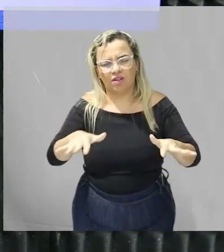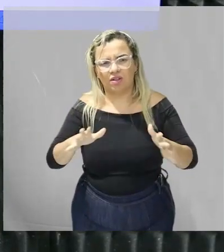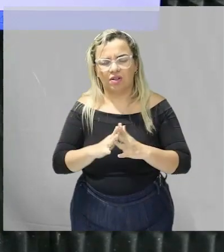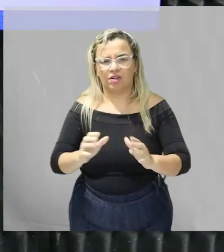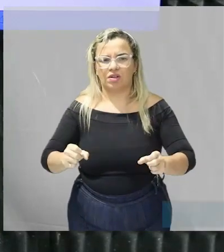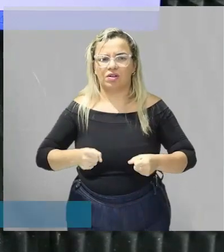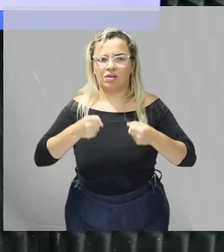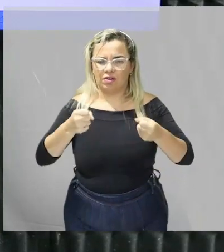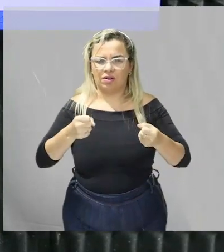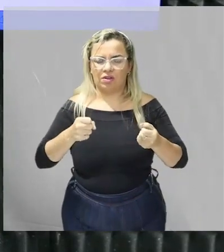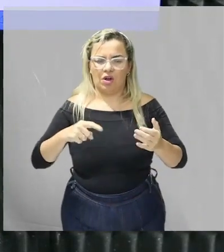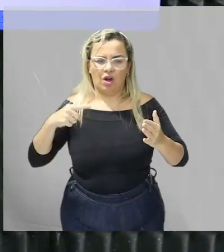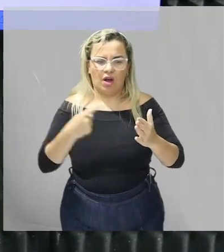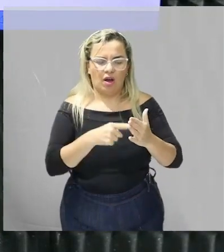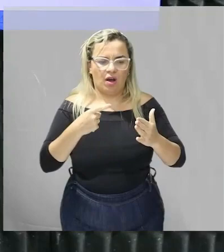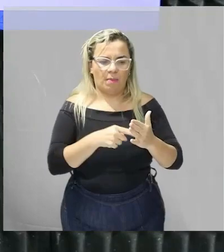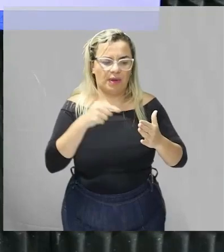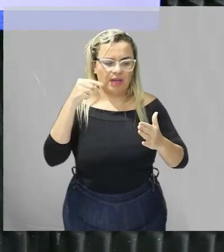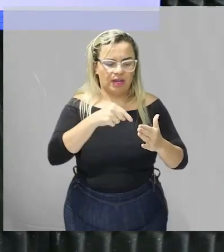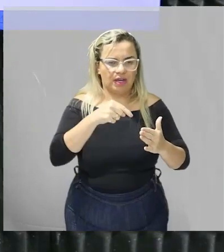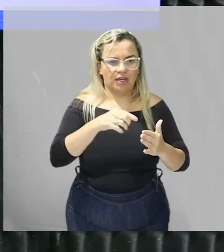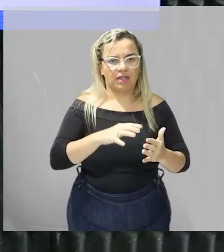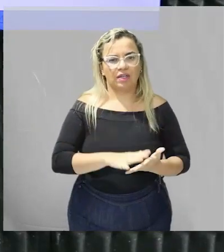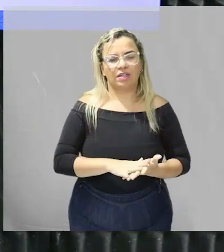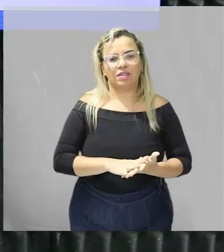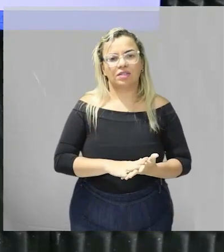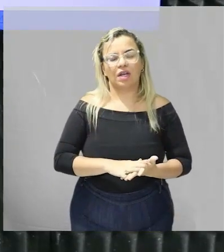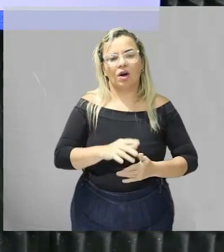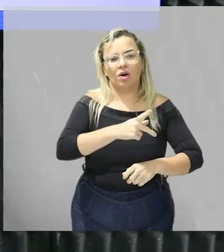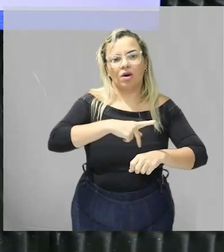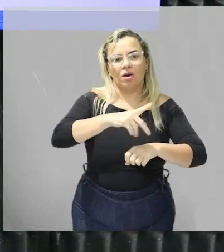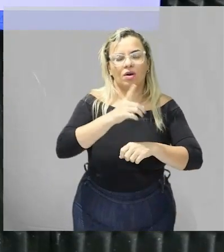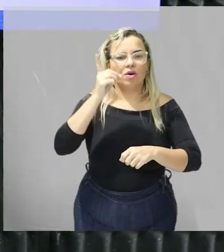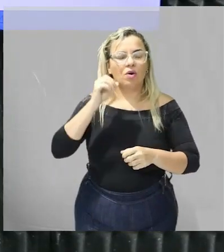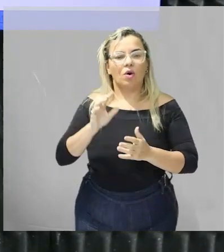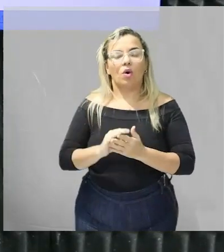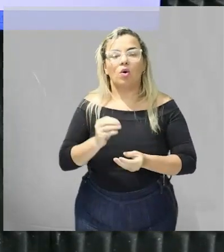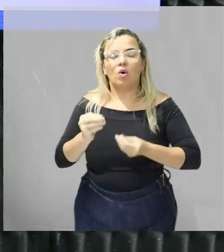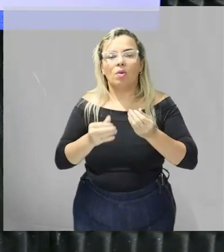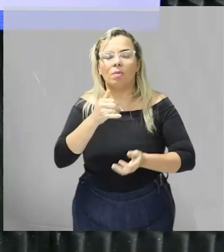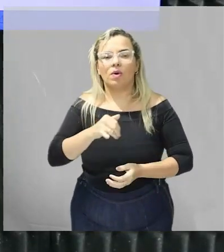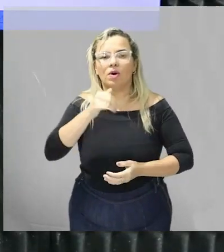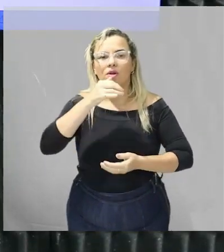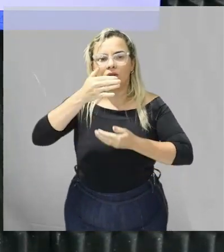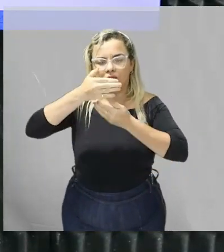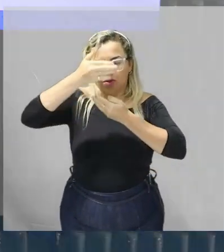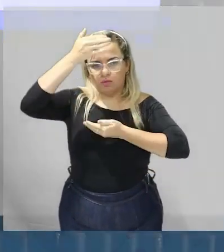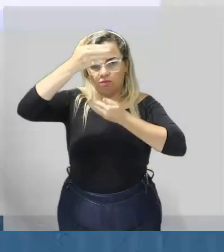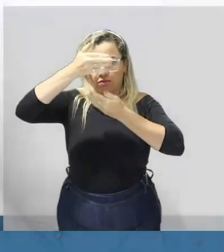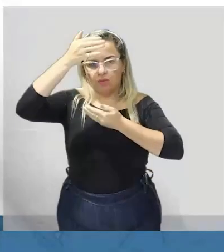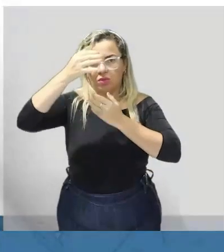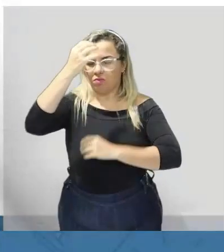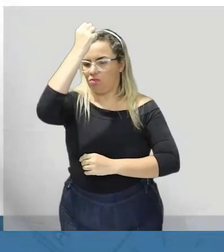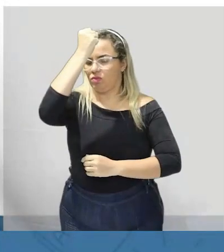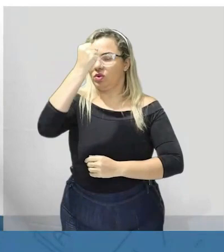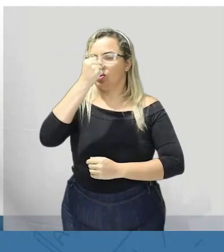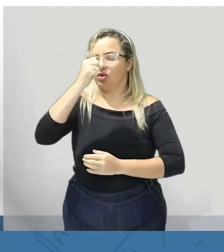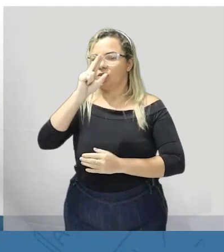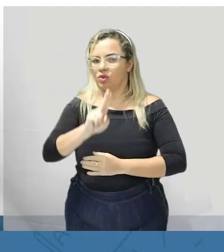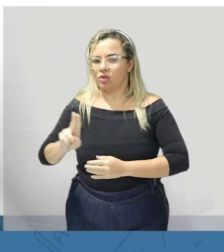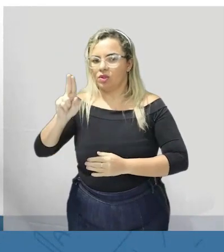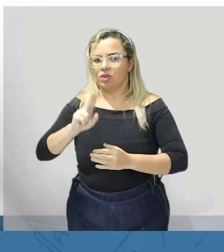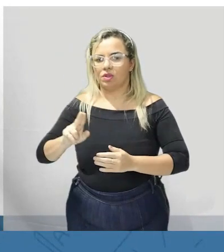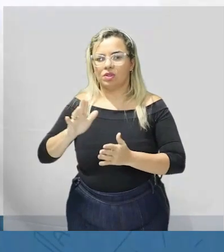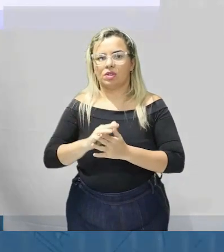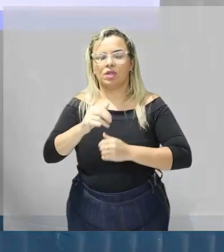podem gerar ameaças para os Estados Unidos, como o Estado Islâmico, que utiliza da internet, ou outros grupos terroristas? Com certeza, galera, tá certo?